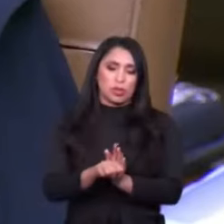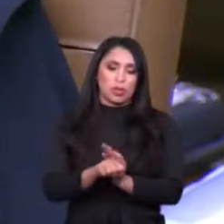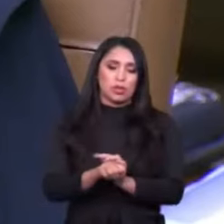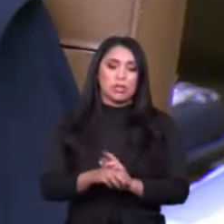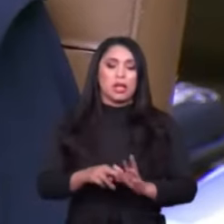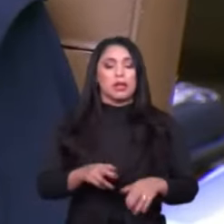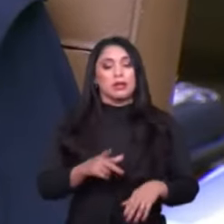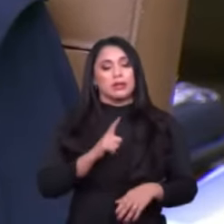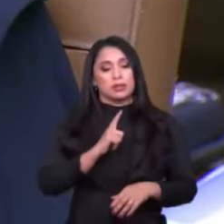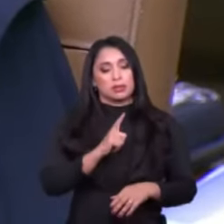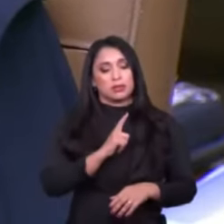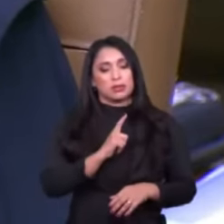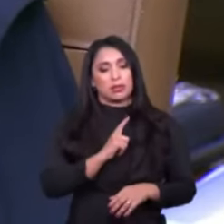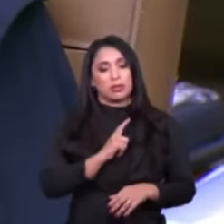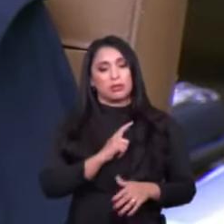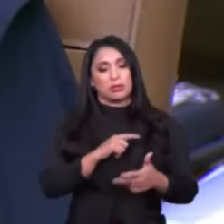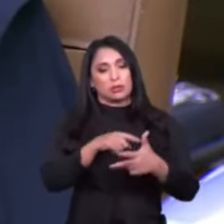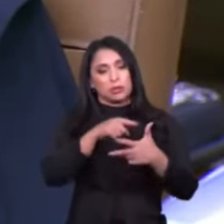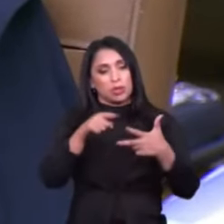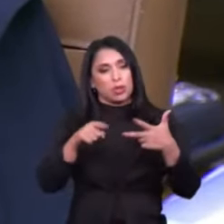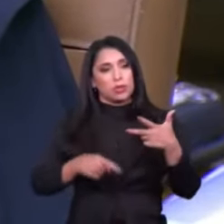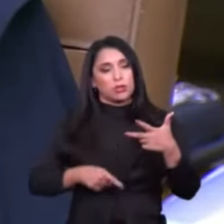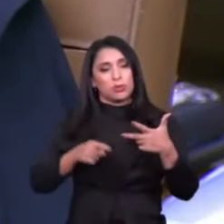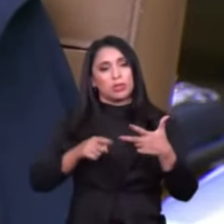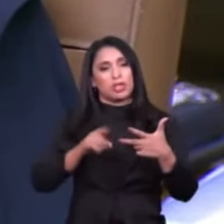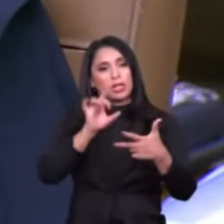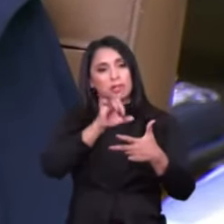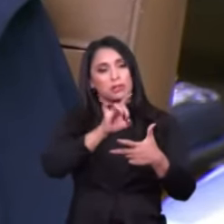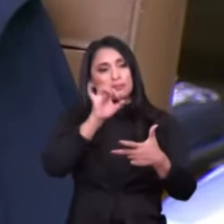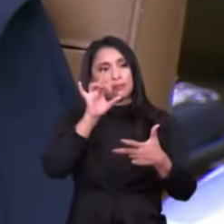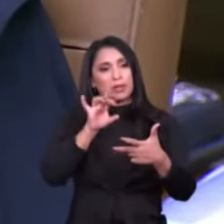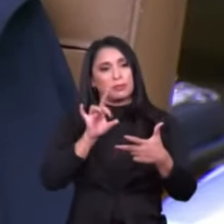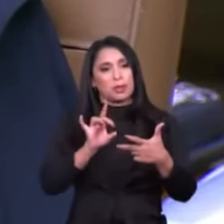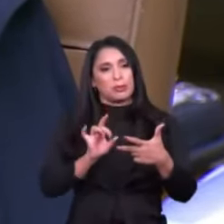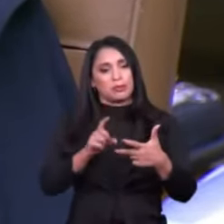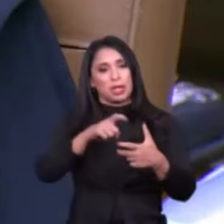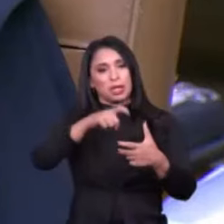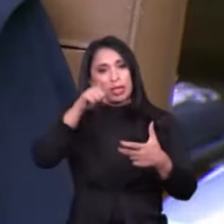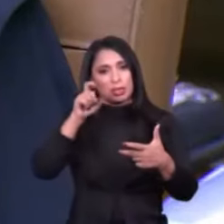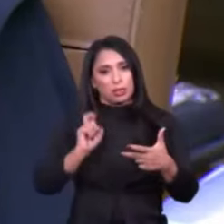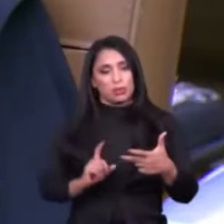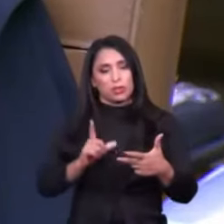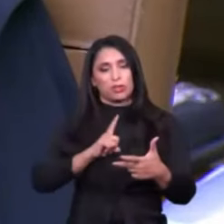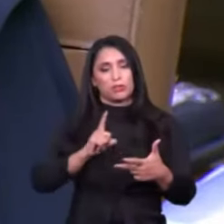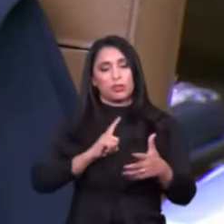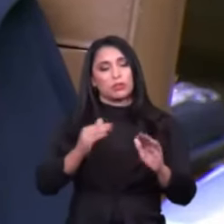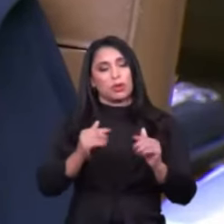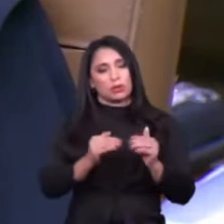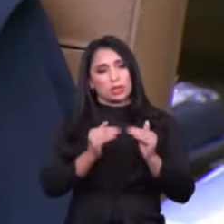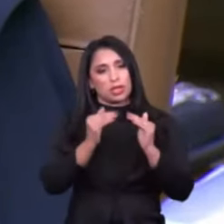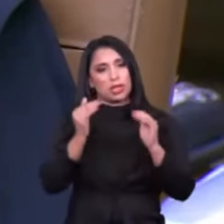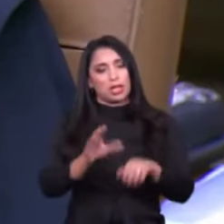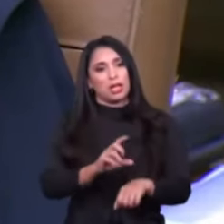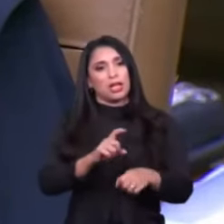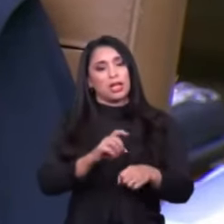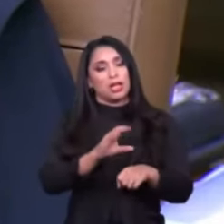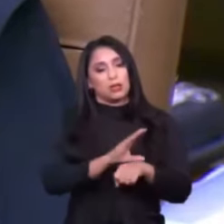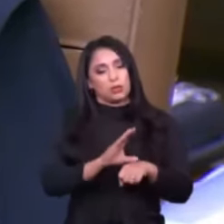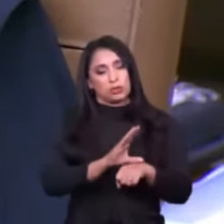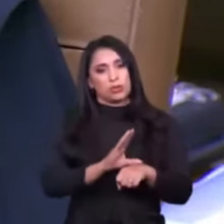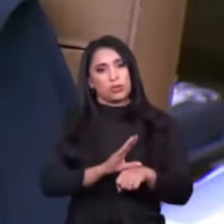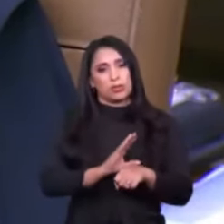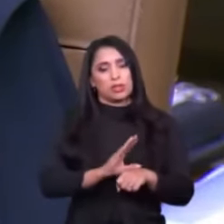respeito, aliás, ao princípio da separação dos poderes previsto na nossa Constituição. Não há ainda, com as mais respeitosas vênias